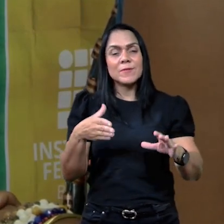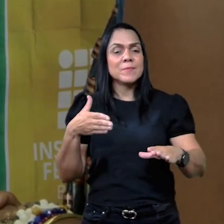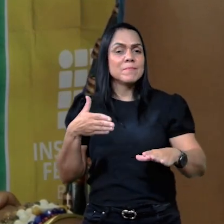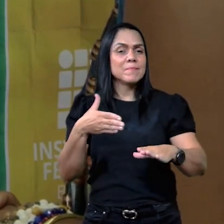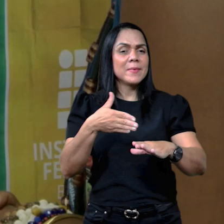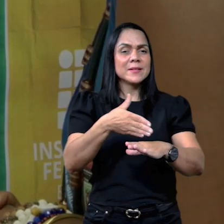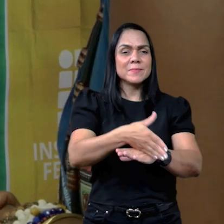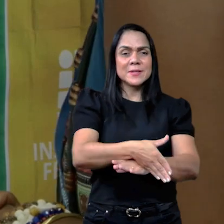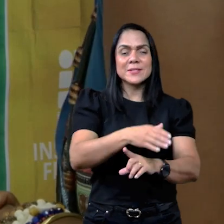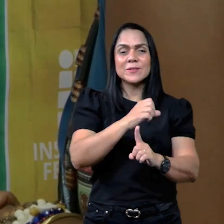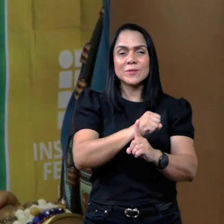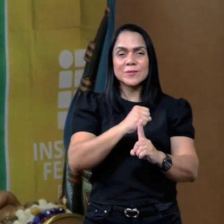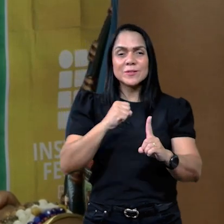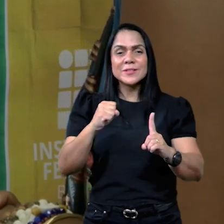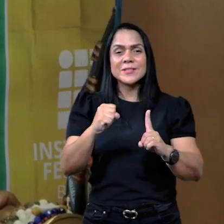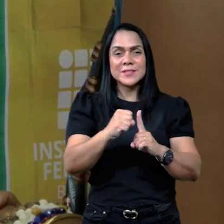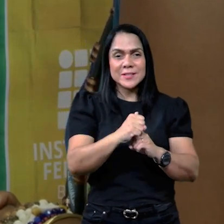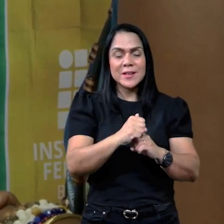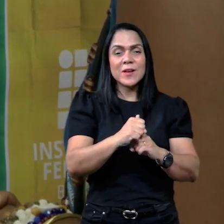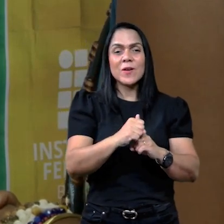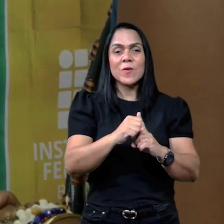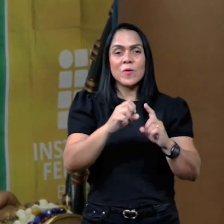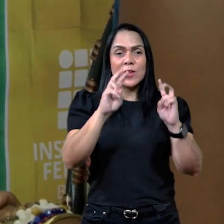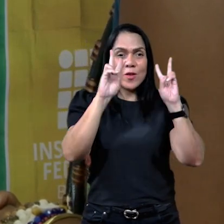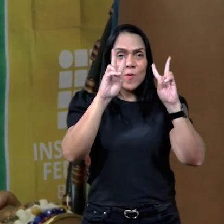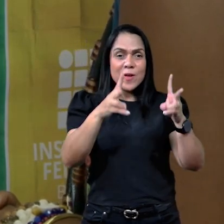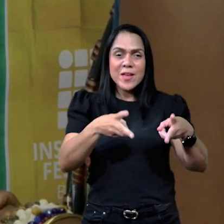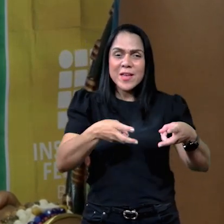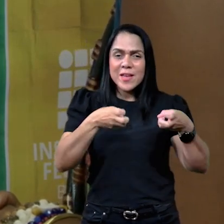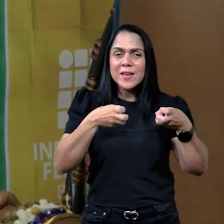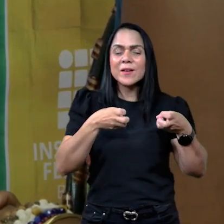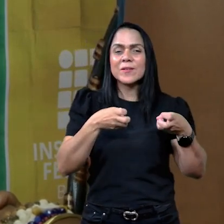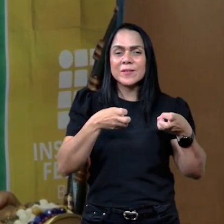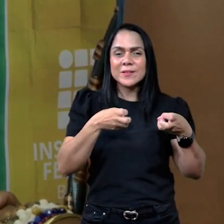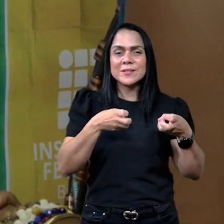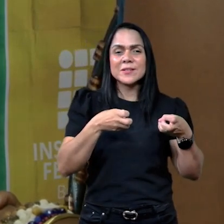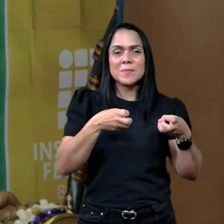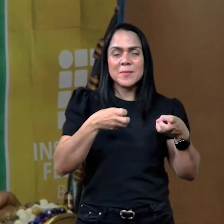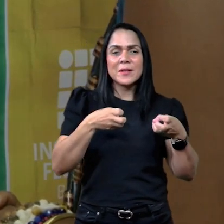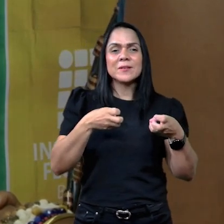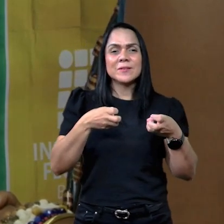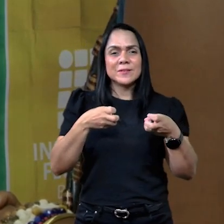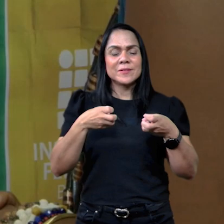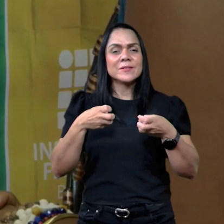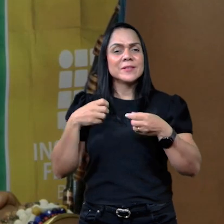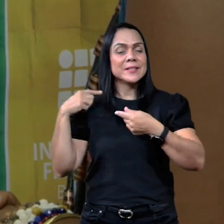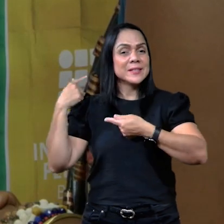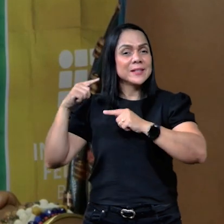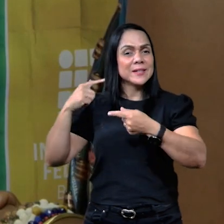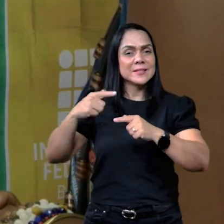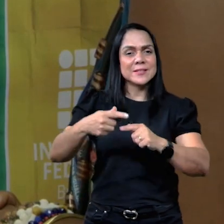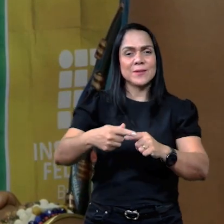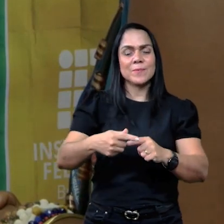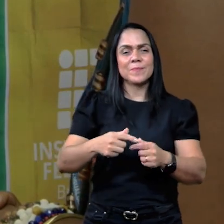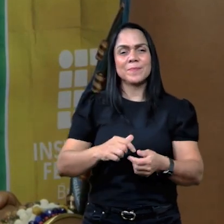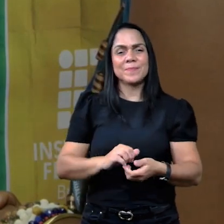é a participação social e o reconhecimento de sua tradicionalidade.